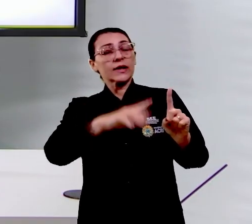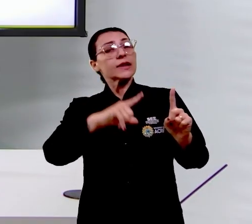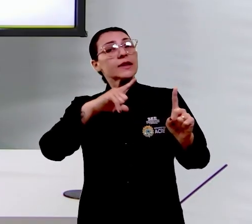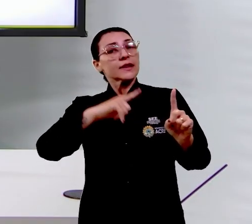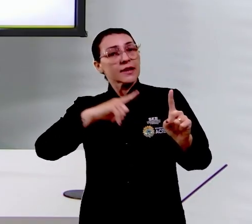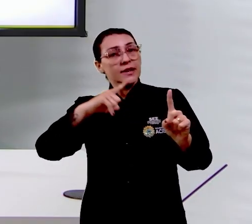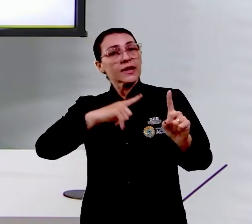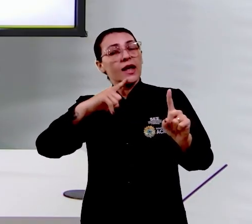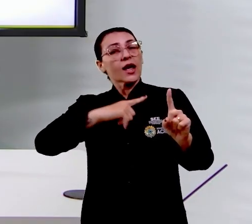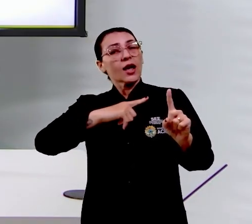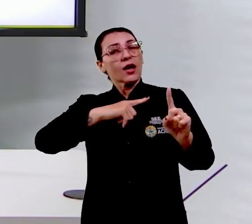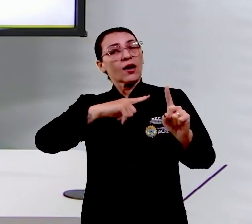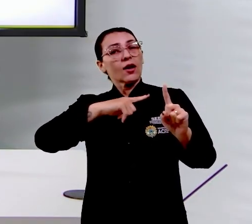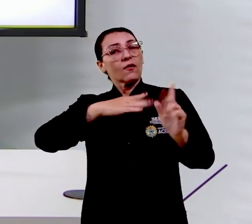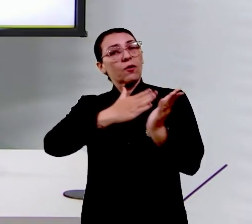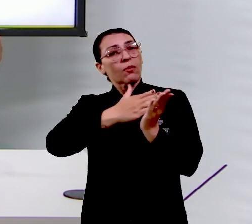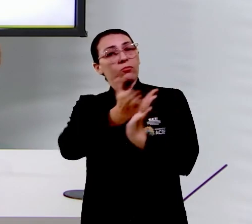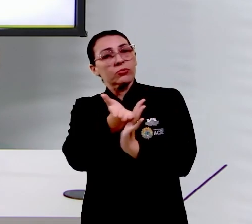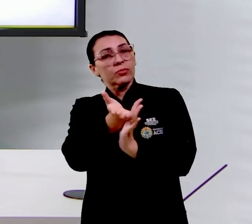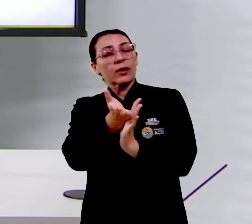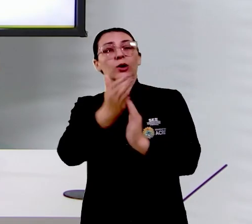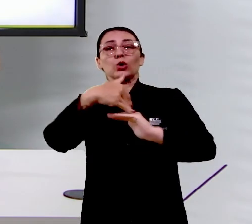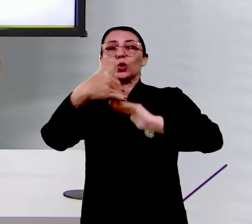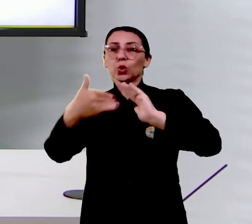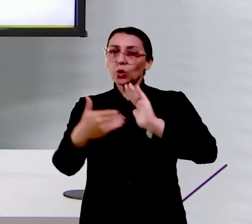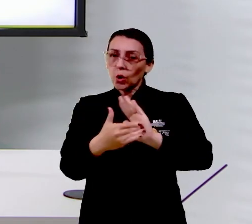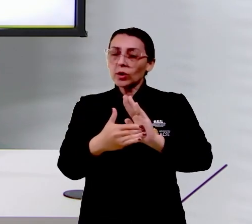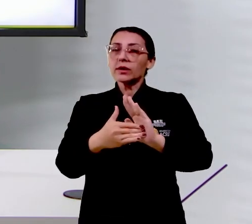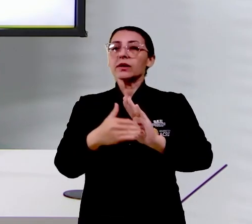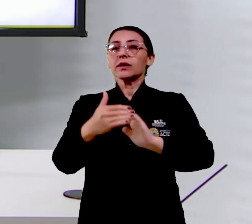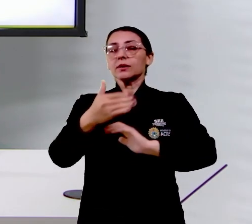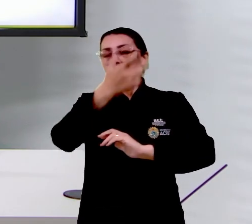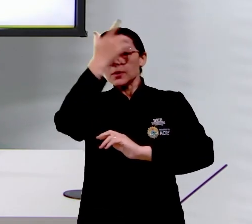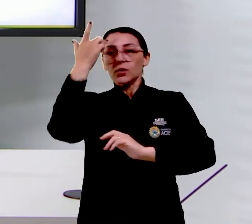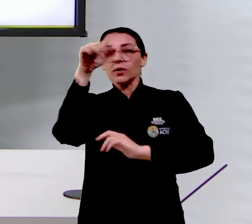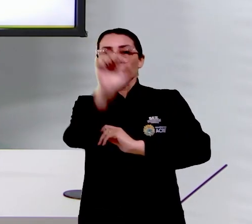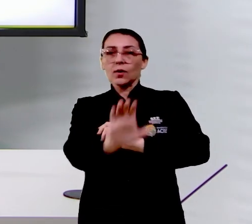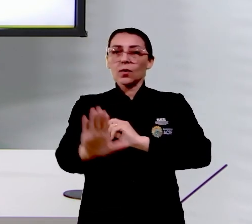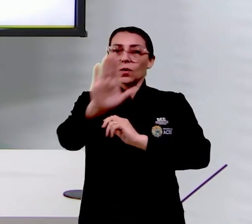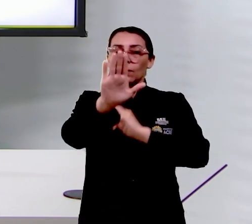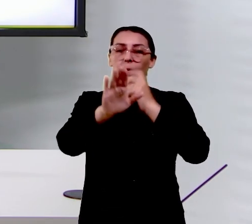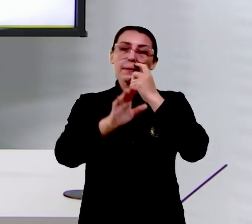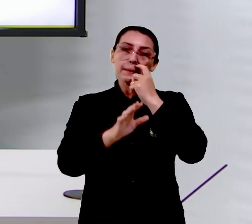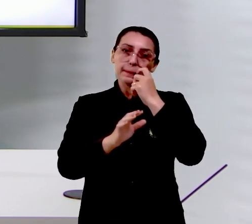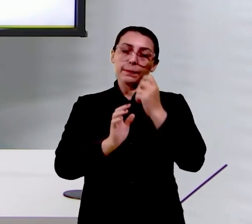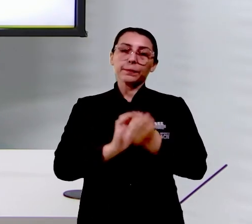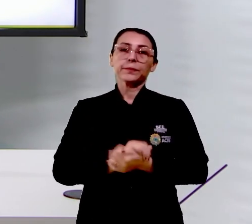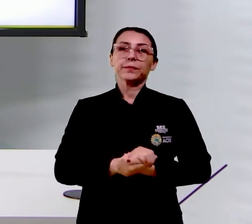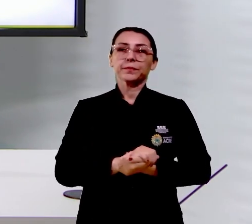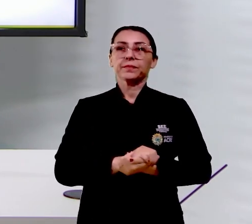teve um desdobramento para todo o mundo ocidental. Isso ninguém pode negar.